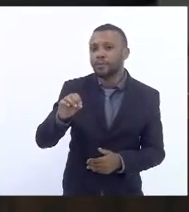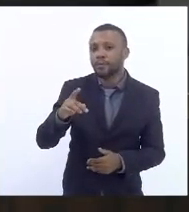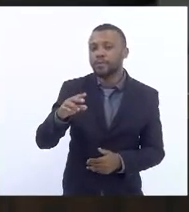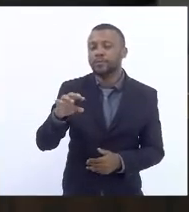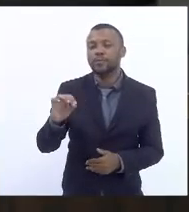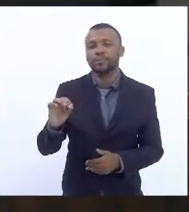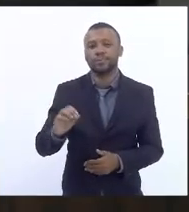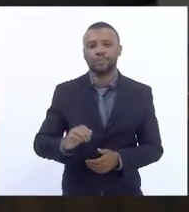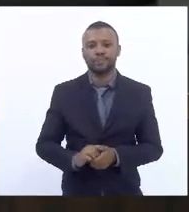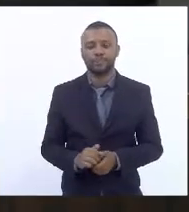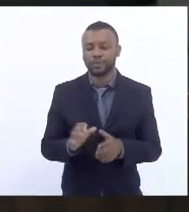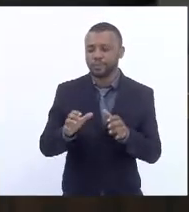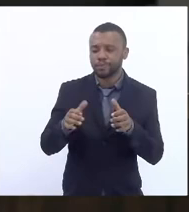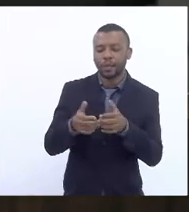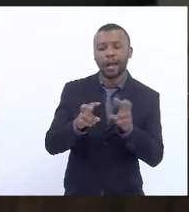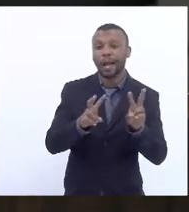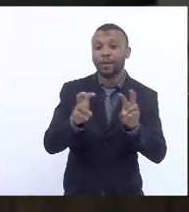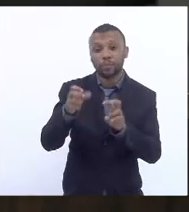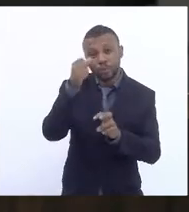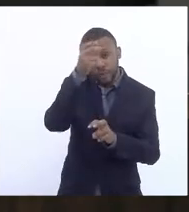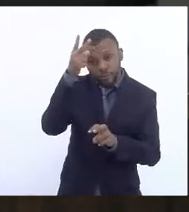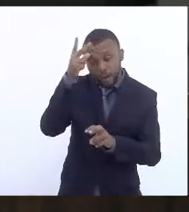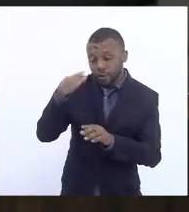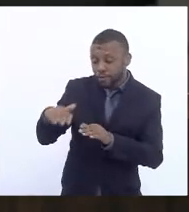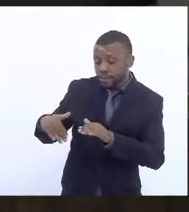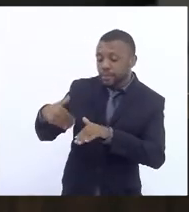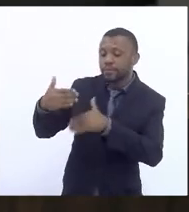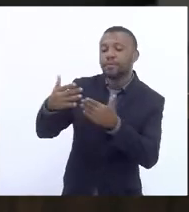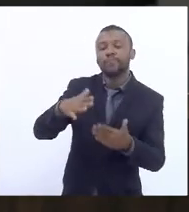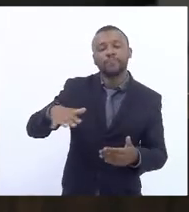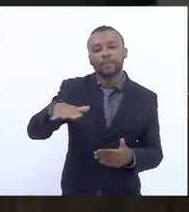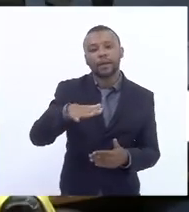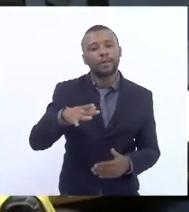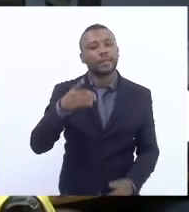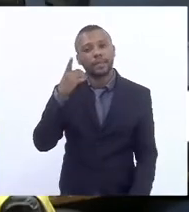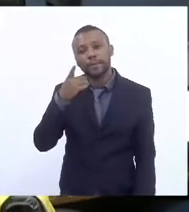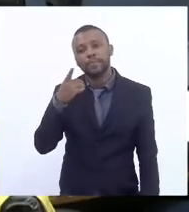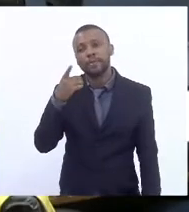municipais e desenvolvimento regional, deputado Carlos Macedo.